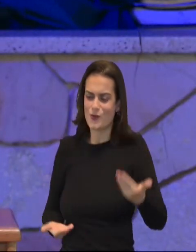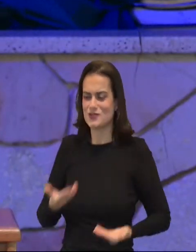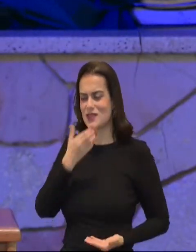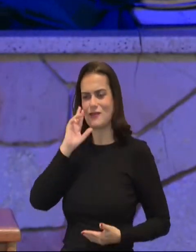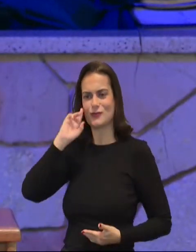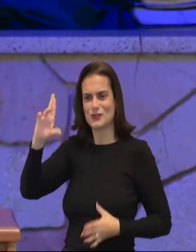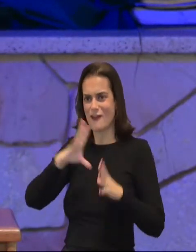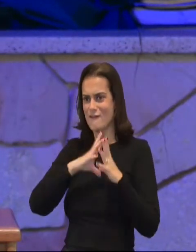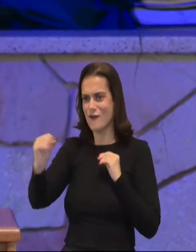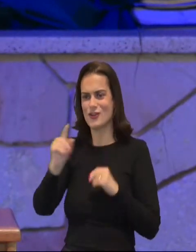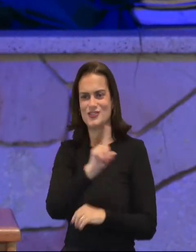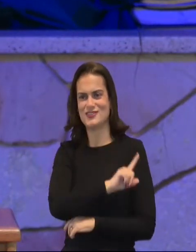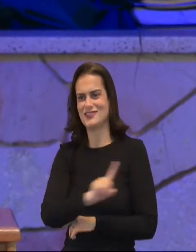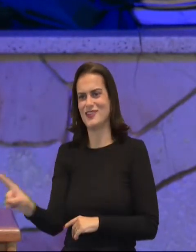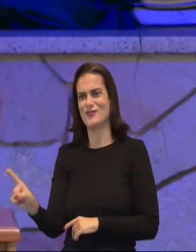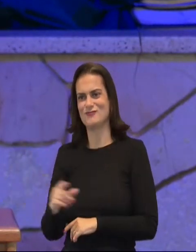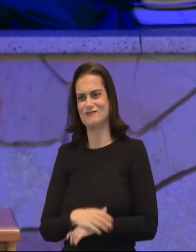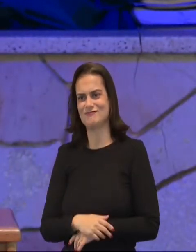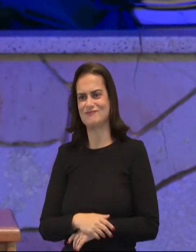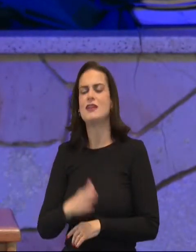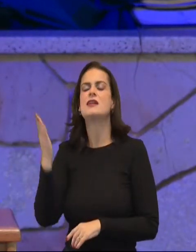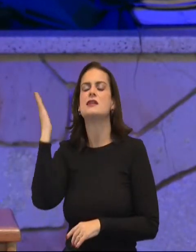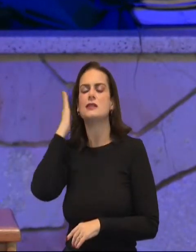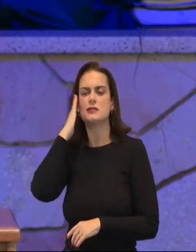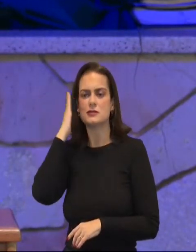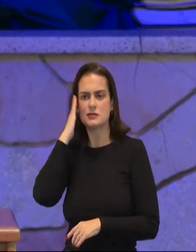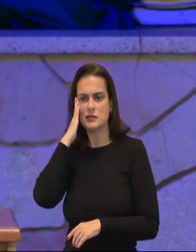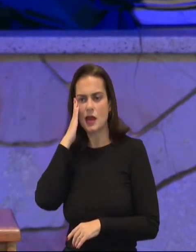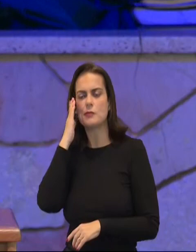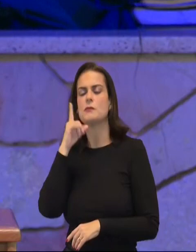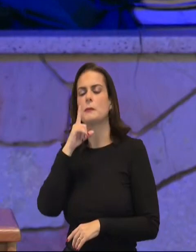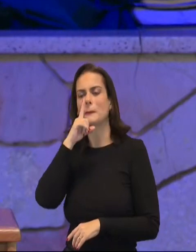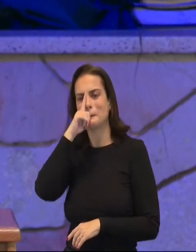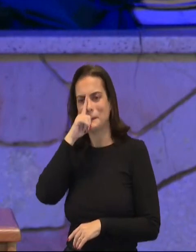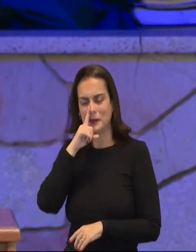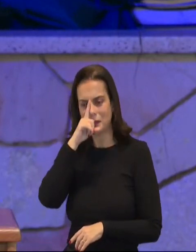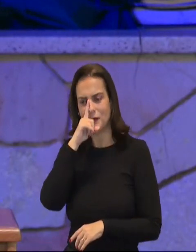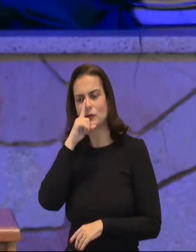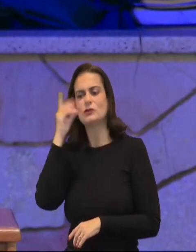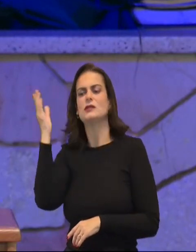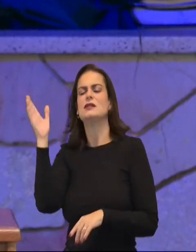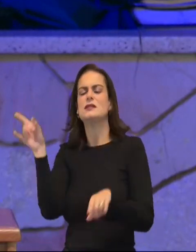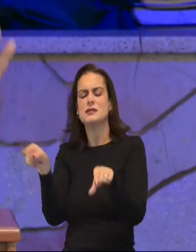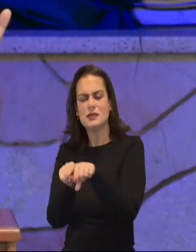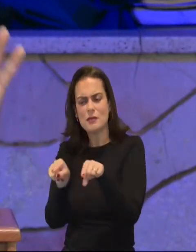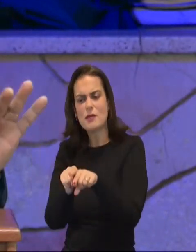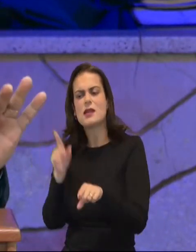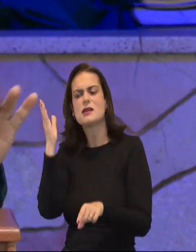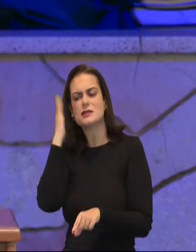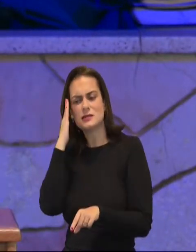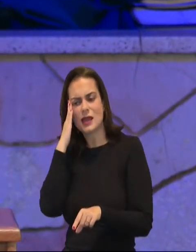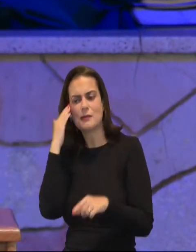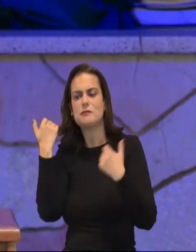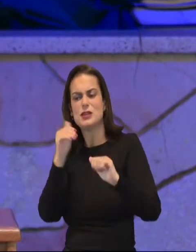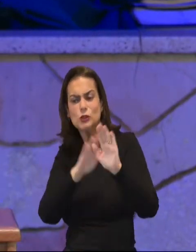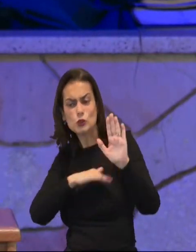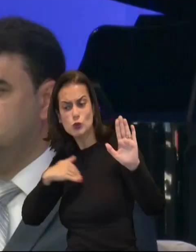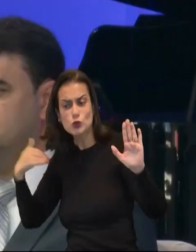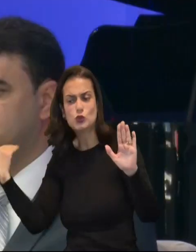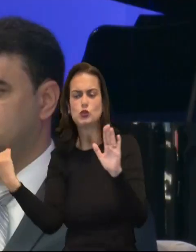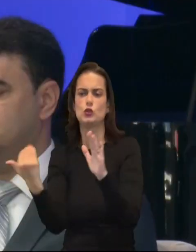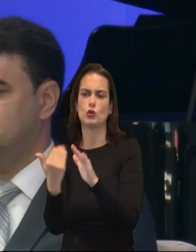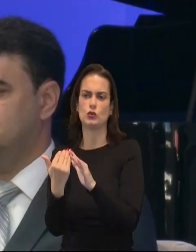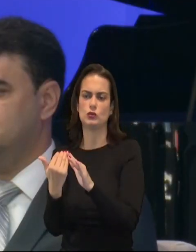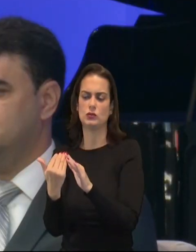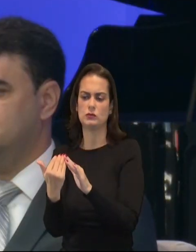Senhor também reconhece o perigo que as pessoas passam, também reconhece a necessidade de todos,